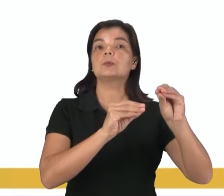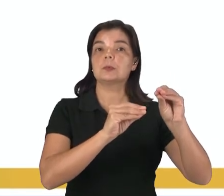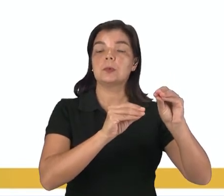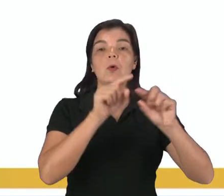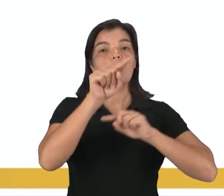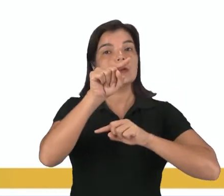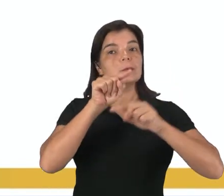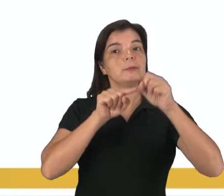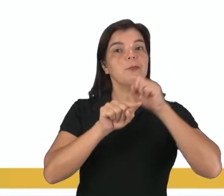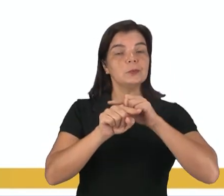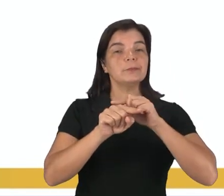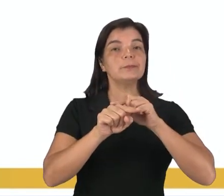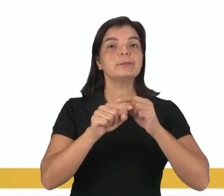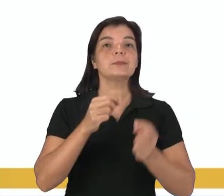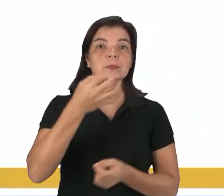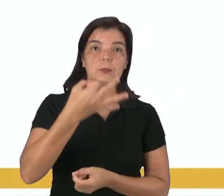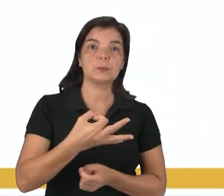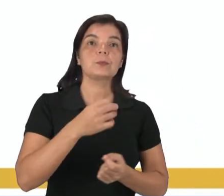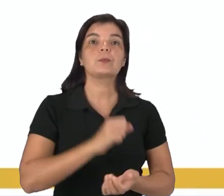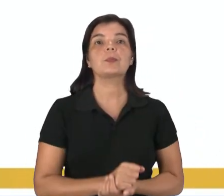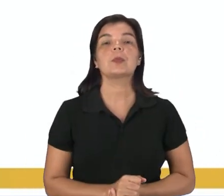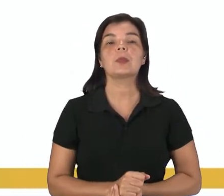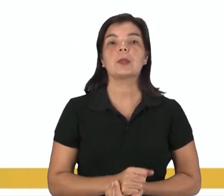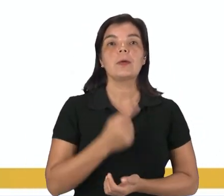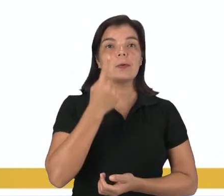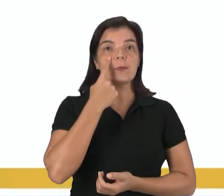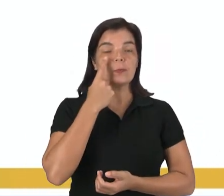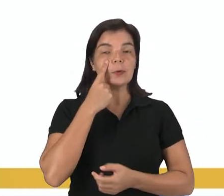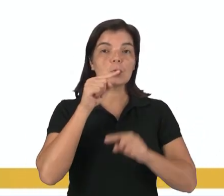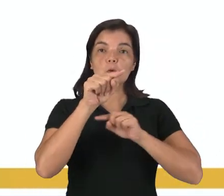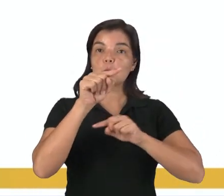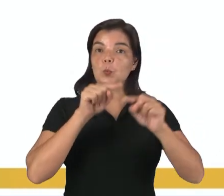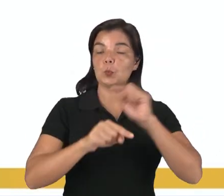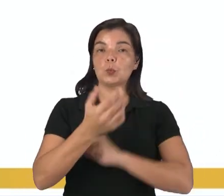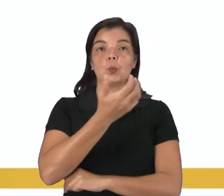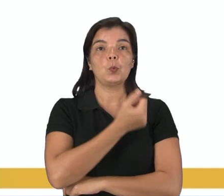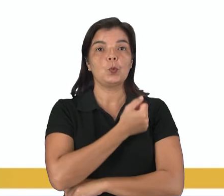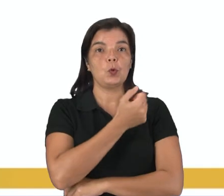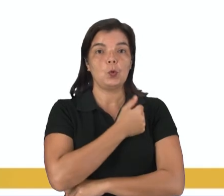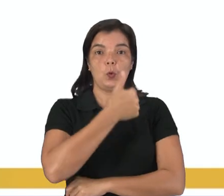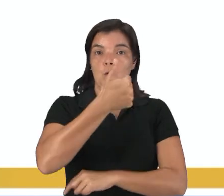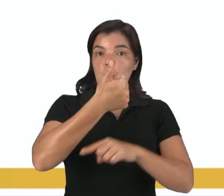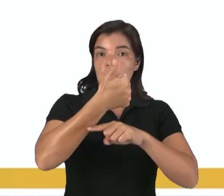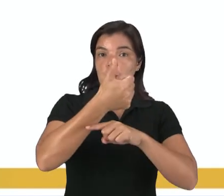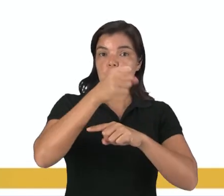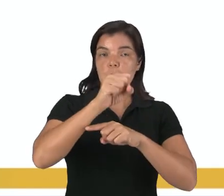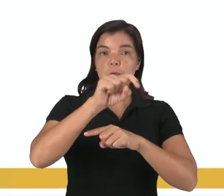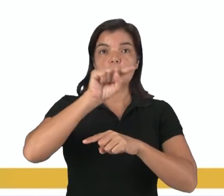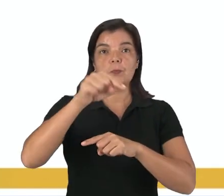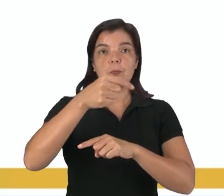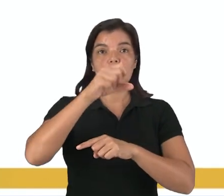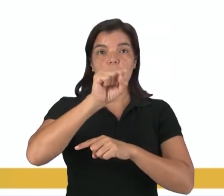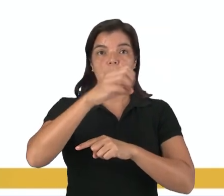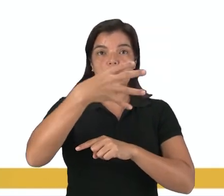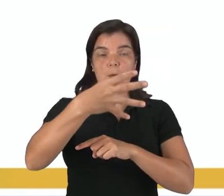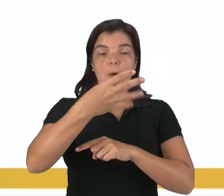aí da nossa equação dividindo certo ele vai dividir o número 18,84